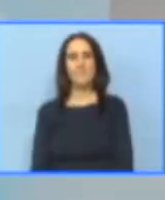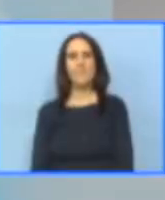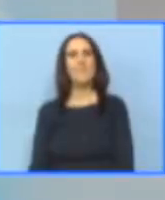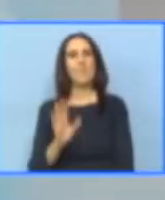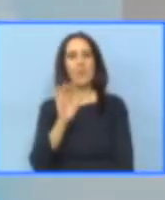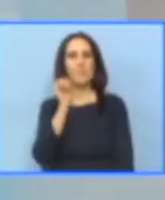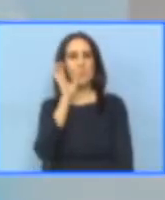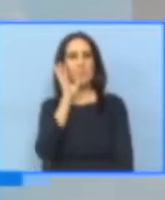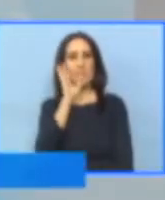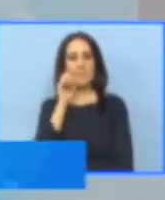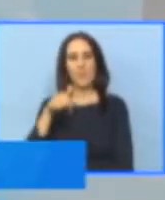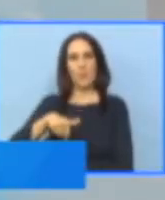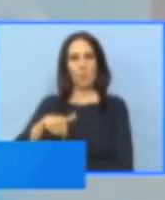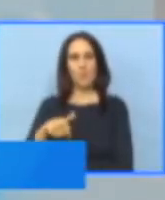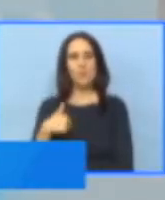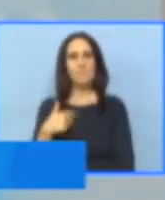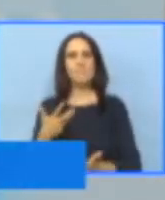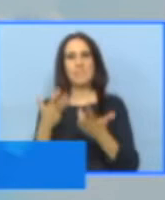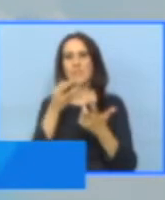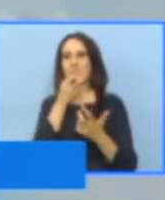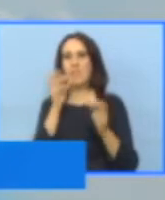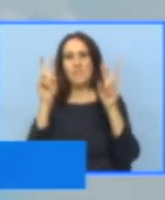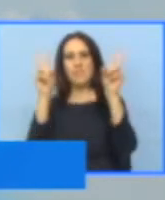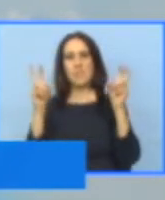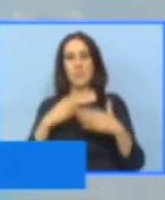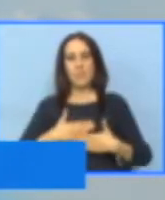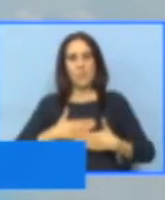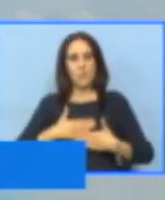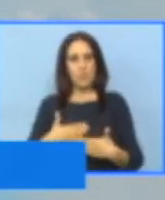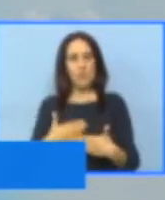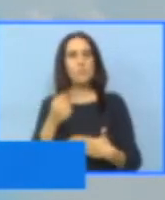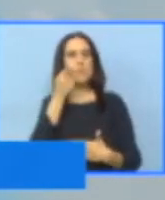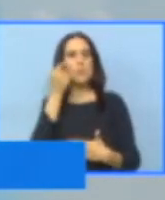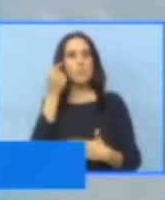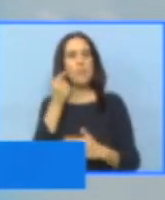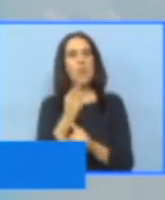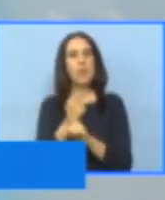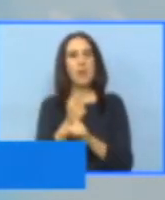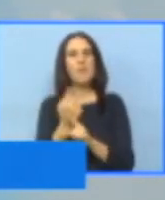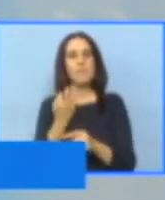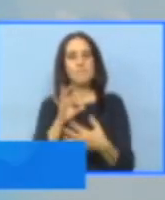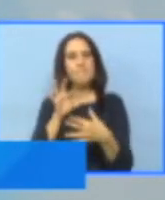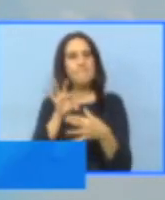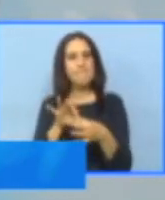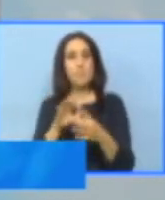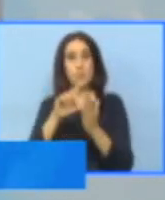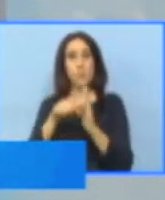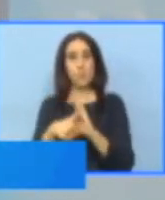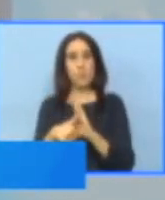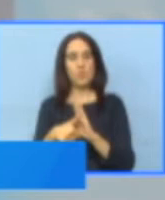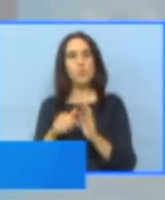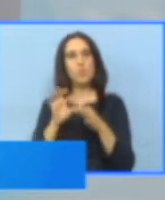Olá, muito boa tarde. Hoje queremos falar de voluntariado e, de forma especial, aquele que se liga aos projetos